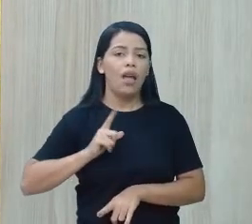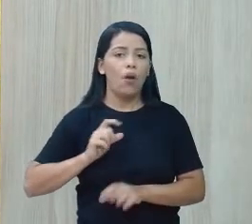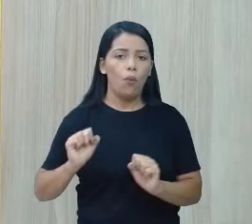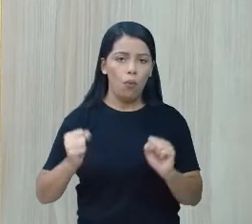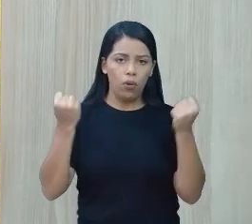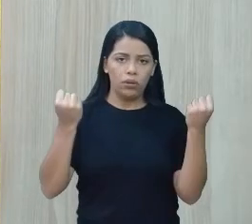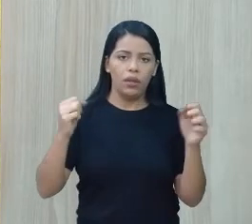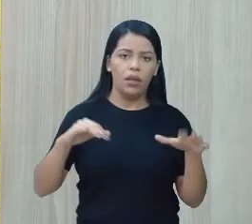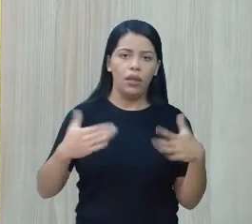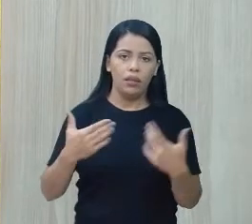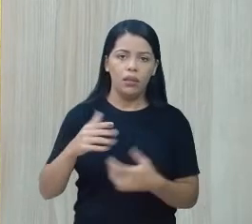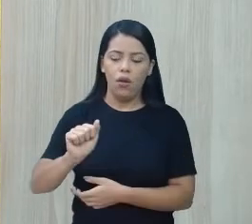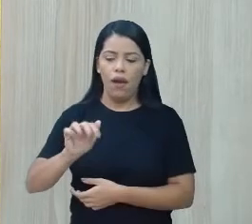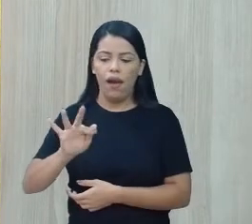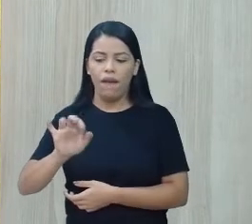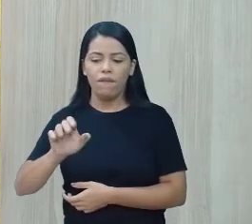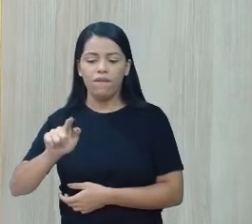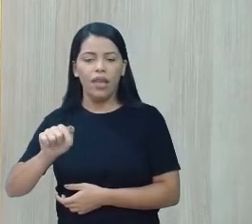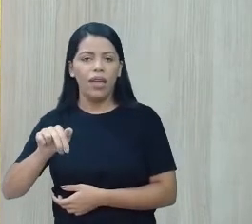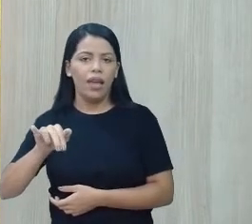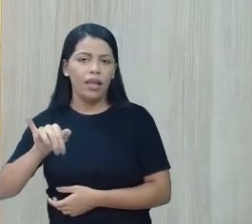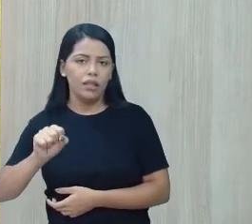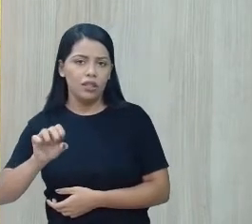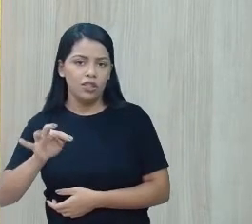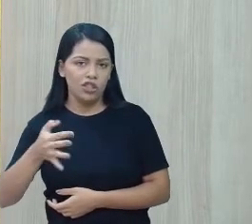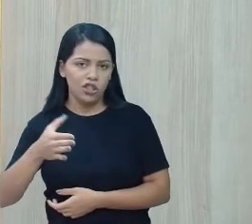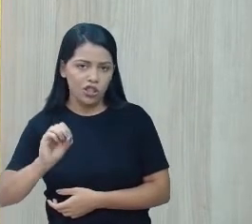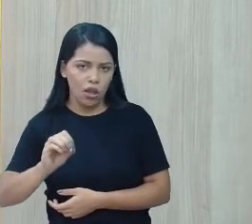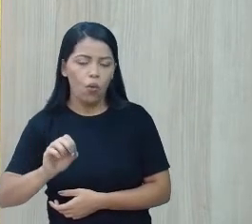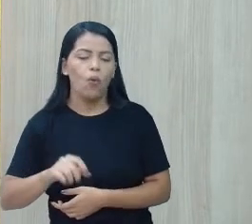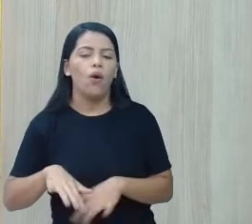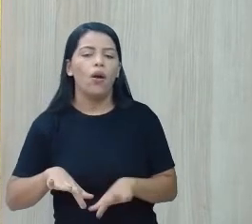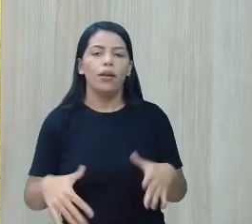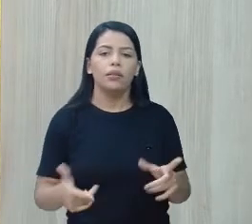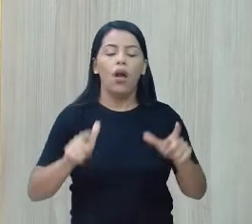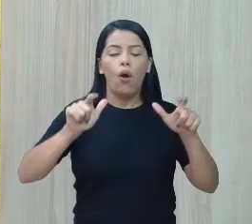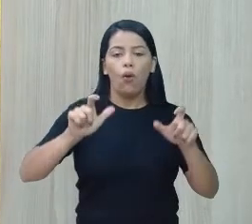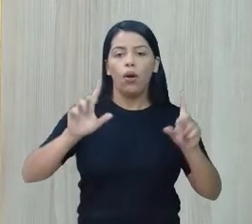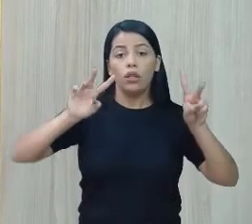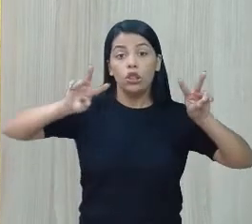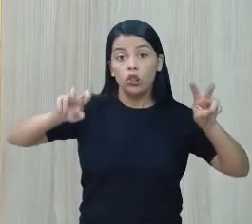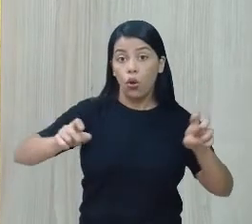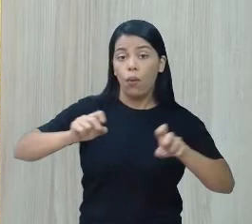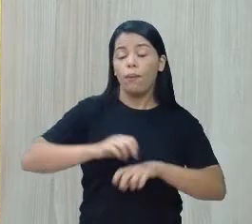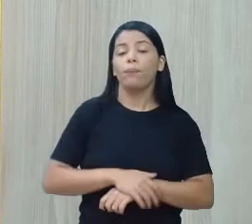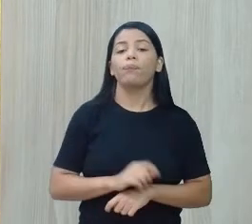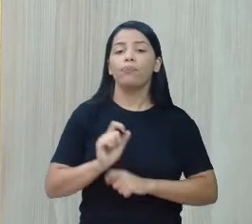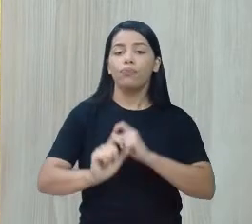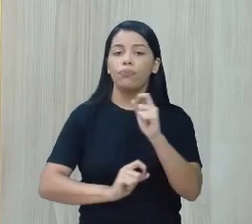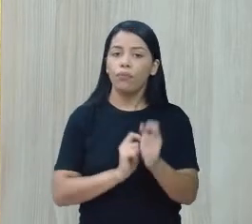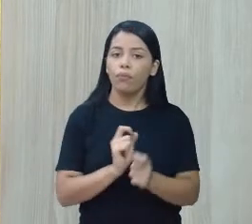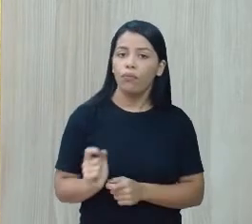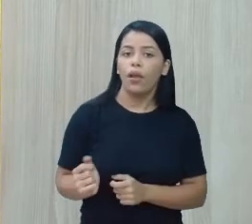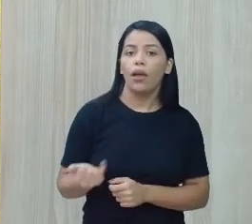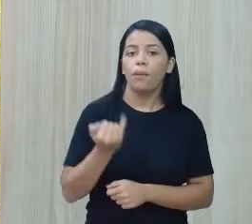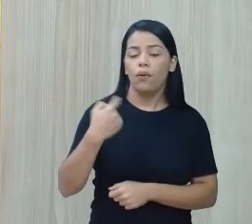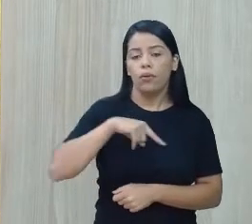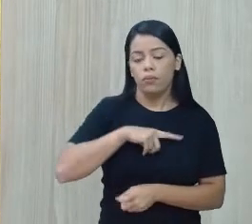Afeganistão, não é? Que é uma questão interessante de a gente saber e identificar essas situações